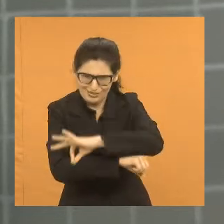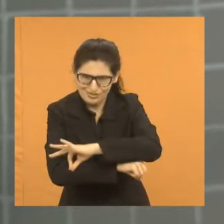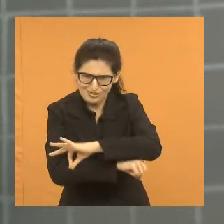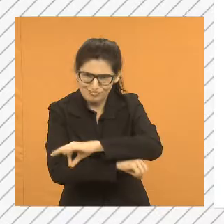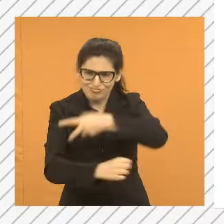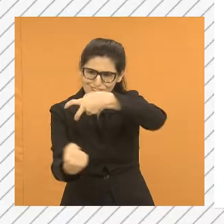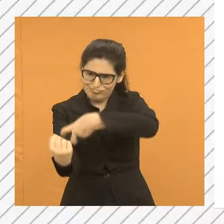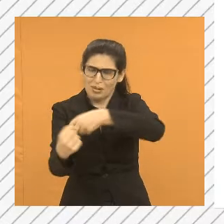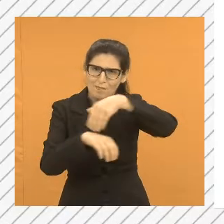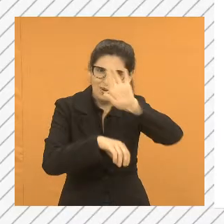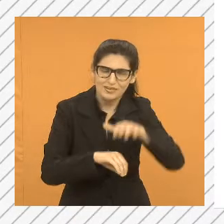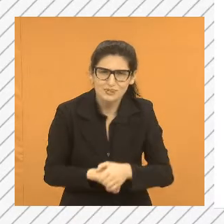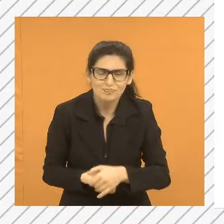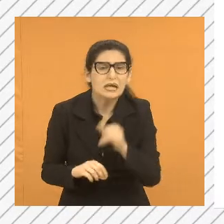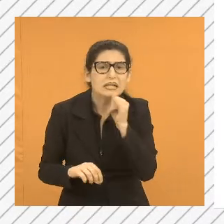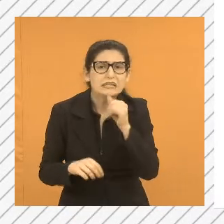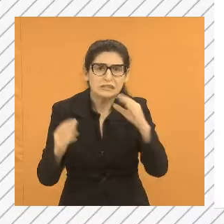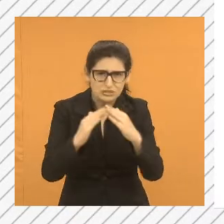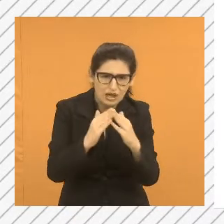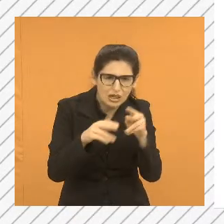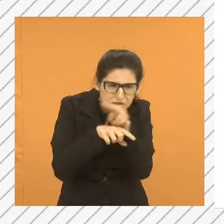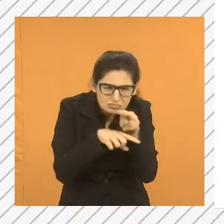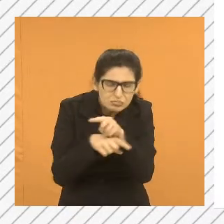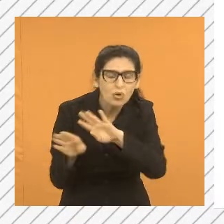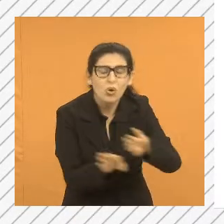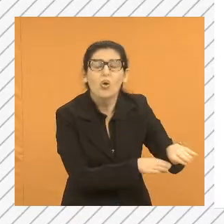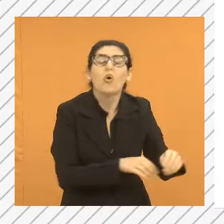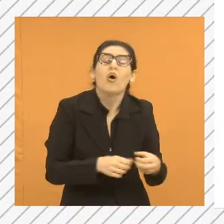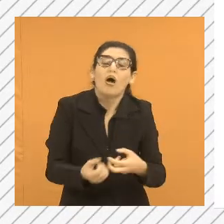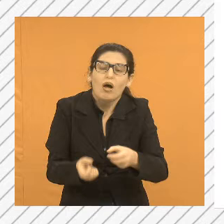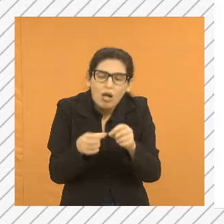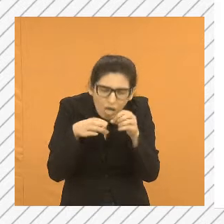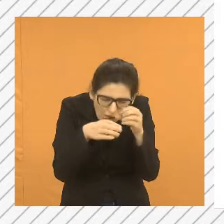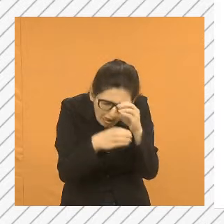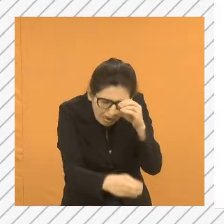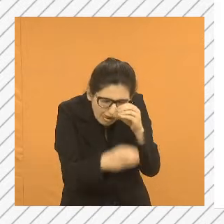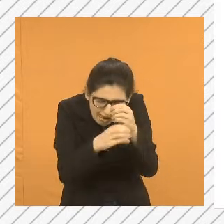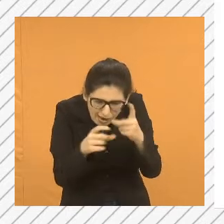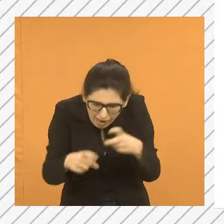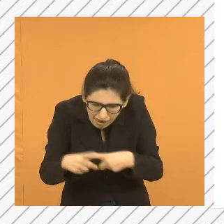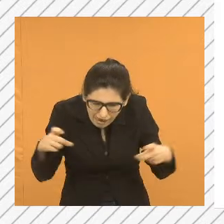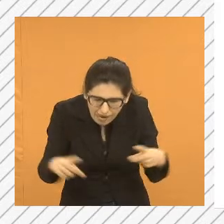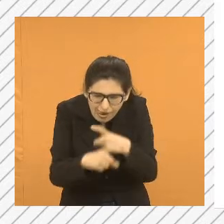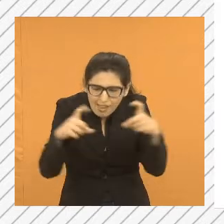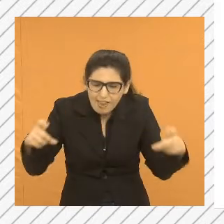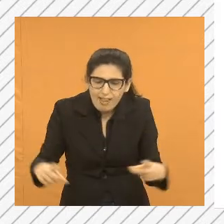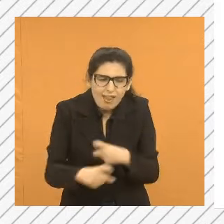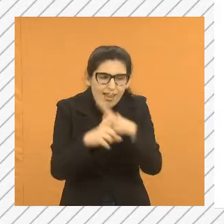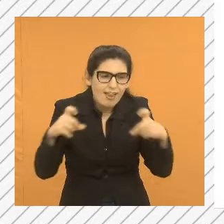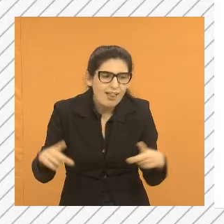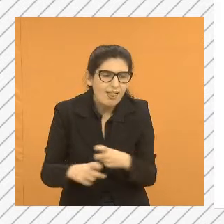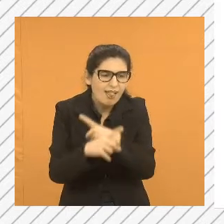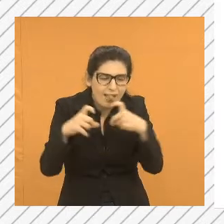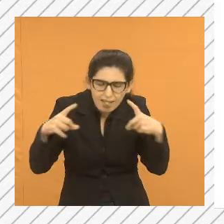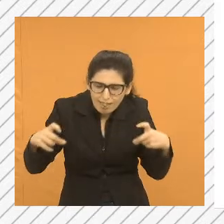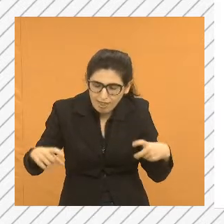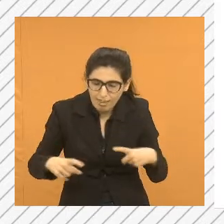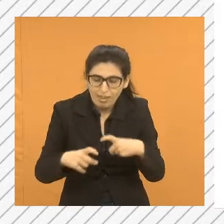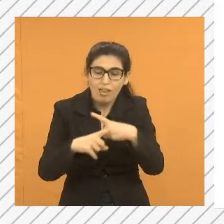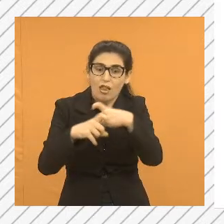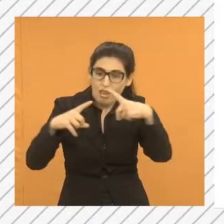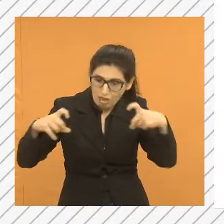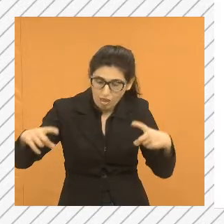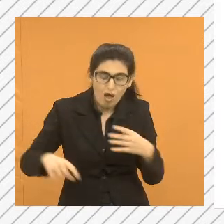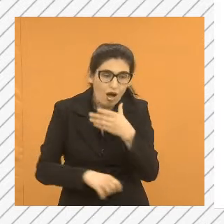a leitura de larvas coletadas, de 816 para 1.065. São larvas encontradas quando se